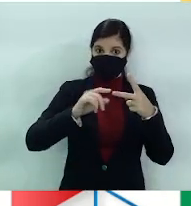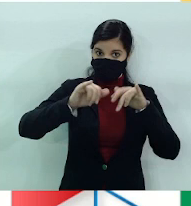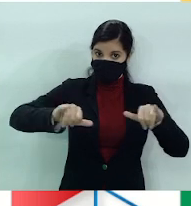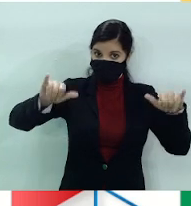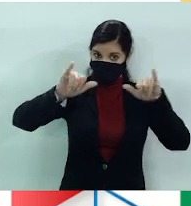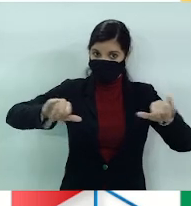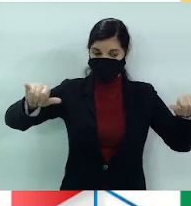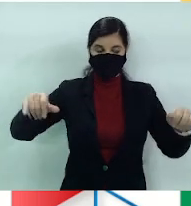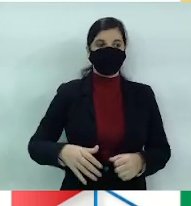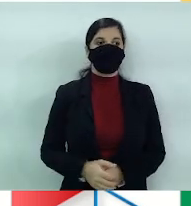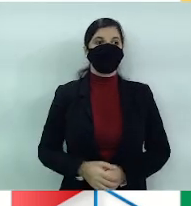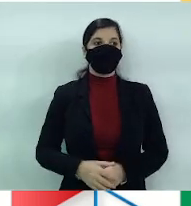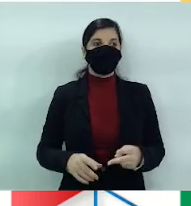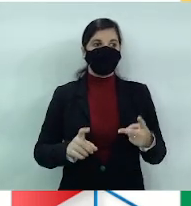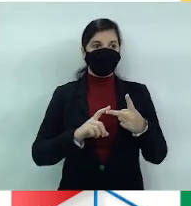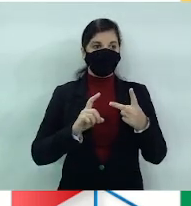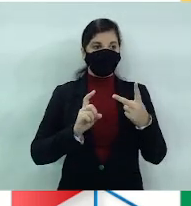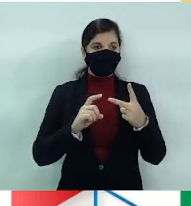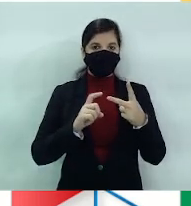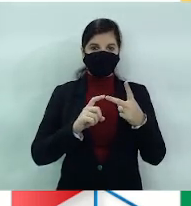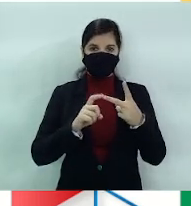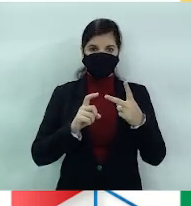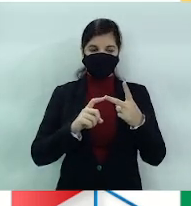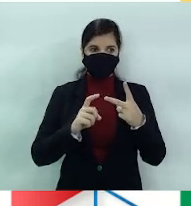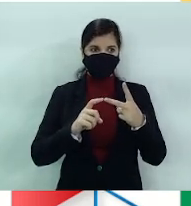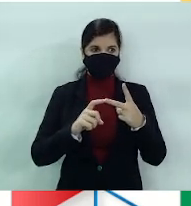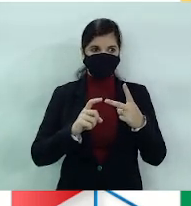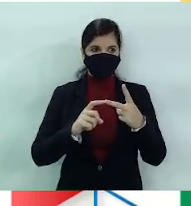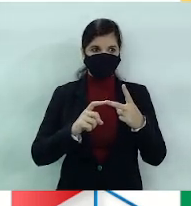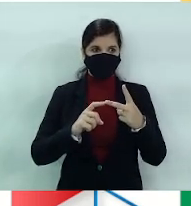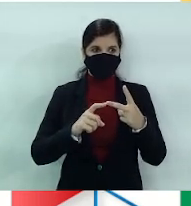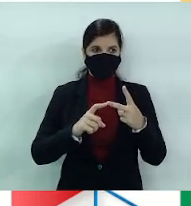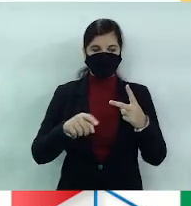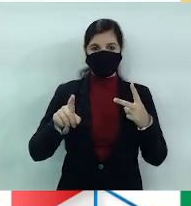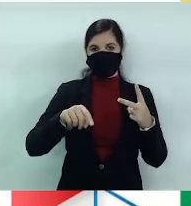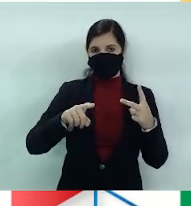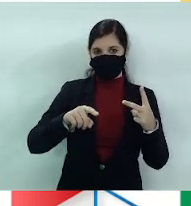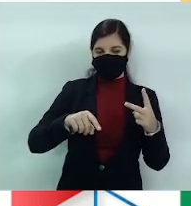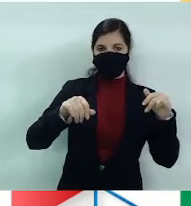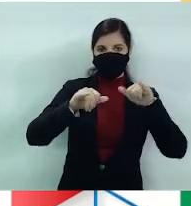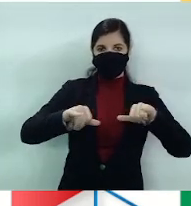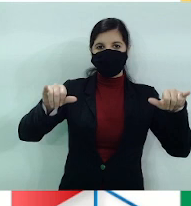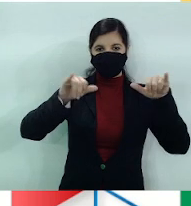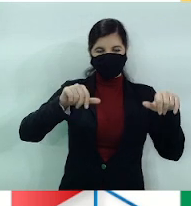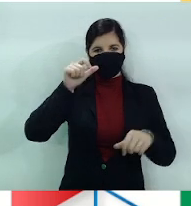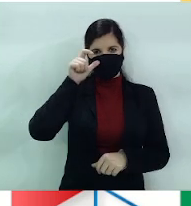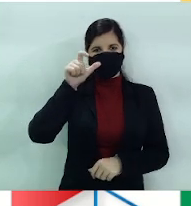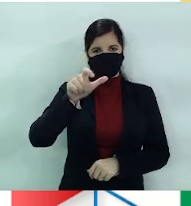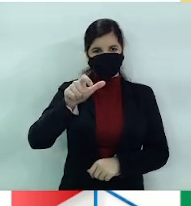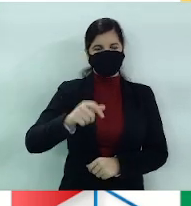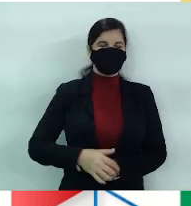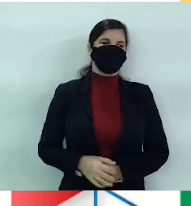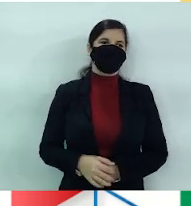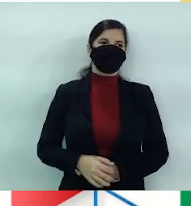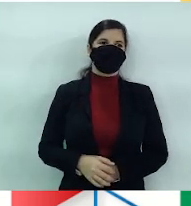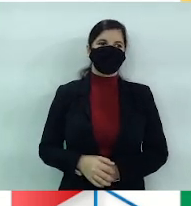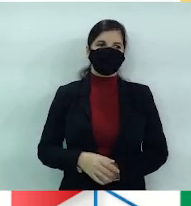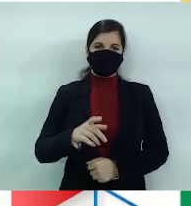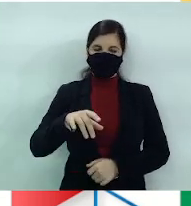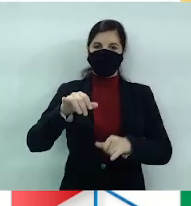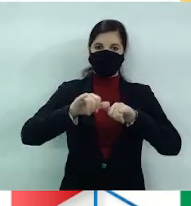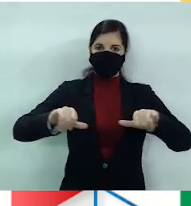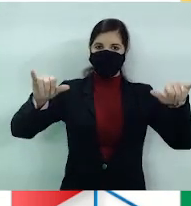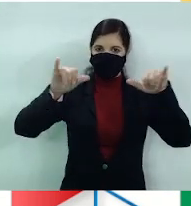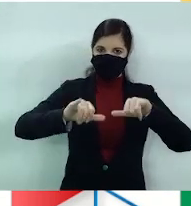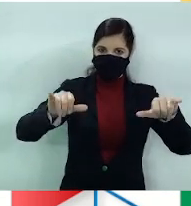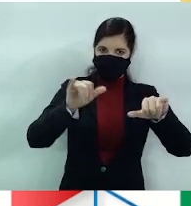segunda propaganda. Olha só, a segunda propaganda é uma propaganda bem interessante, que é uma